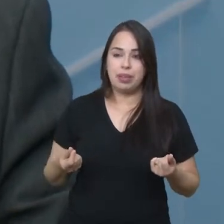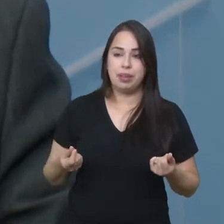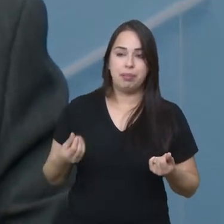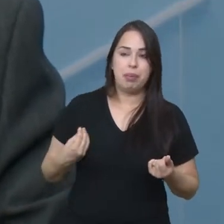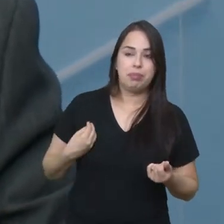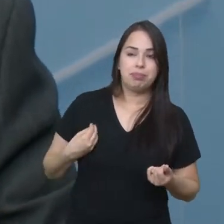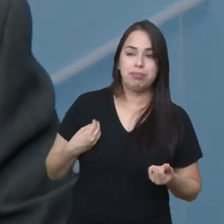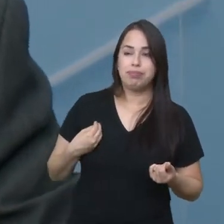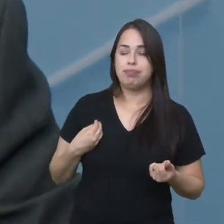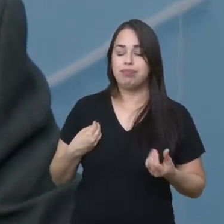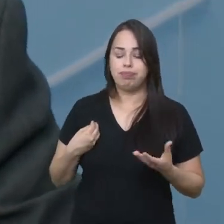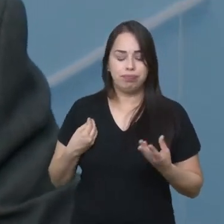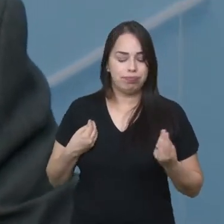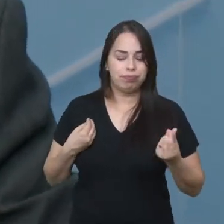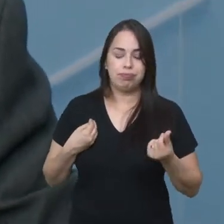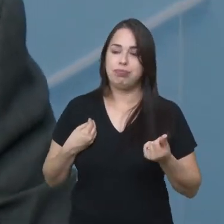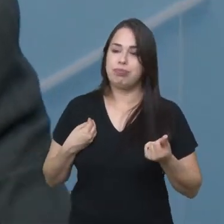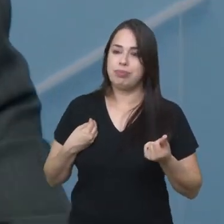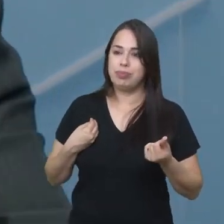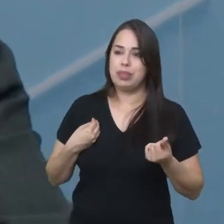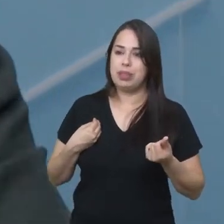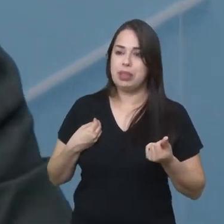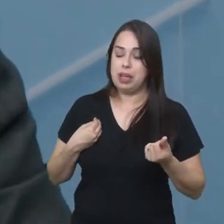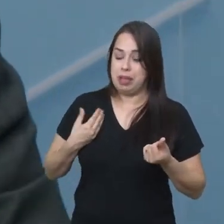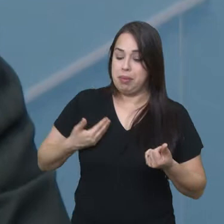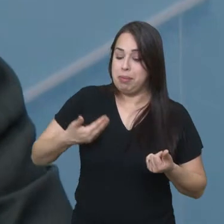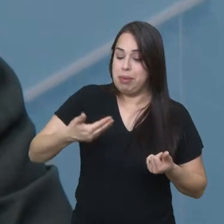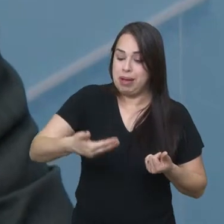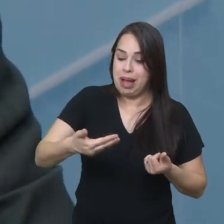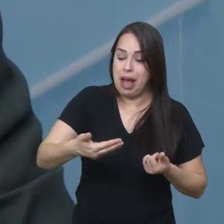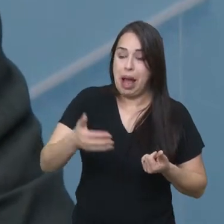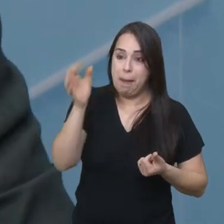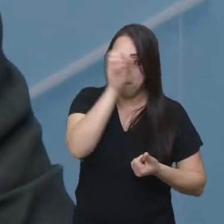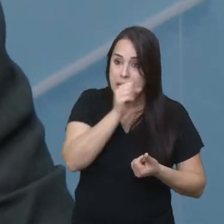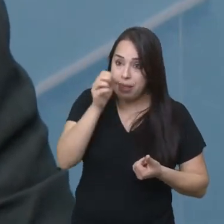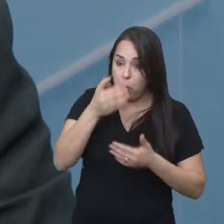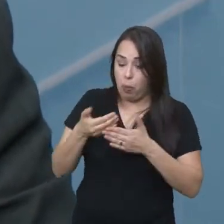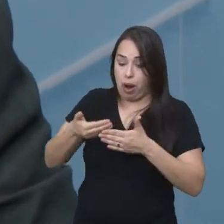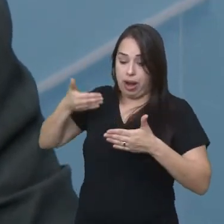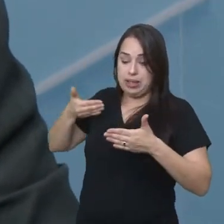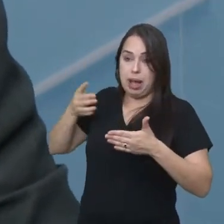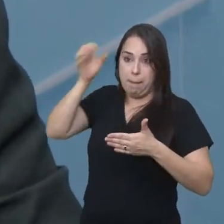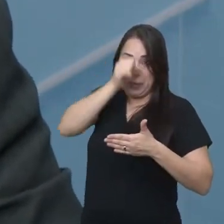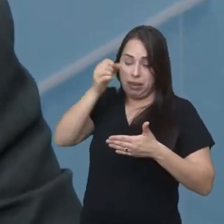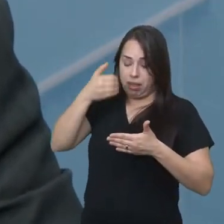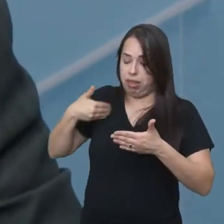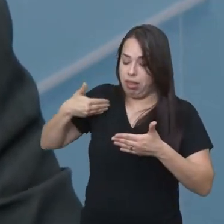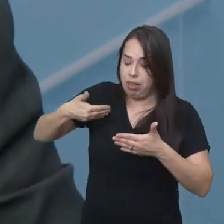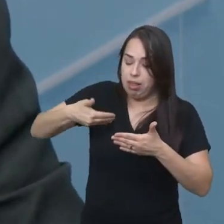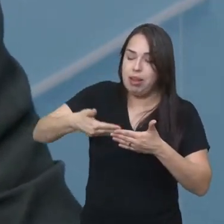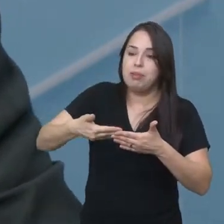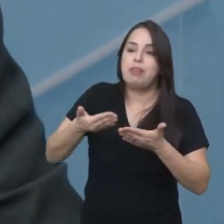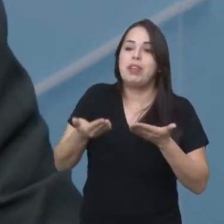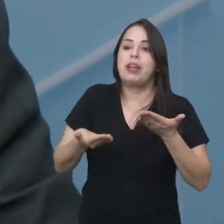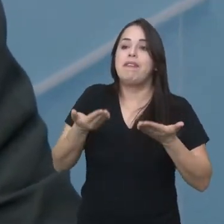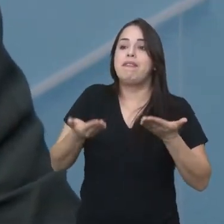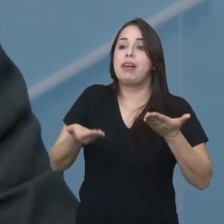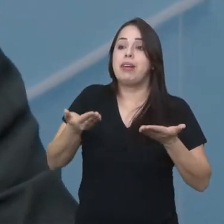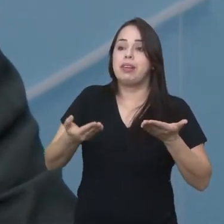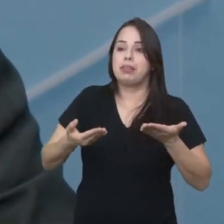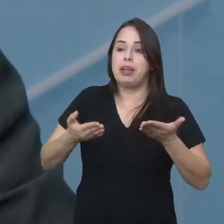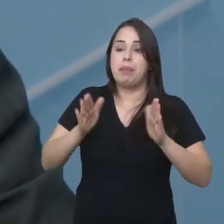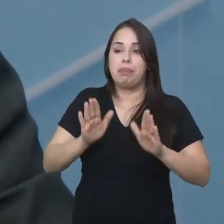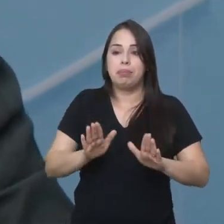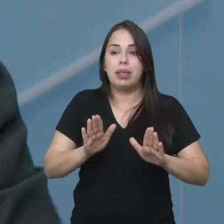uma vida bastante equilibrada daqui para frente. A gente precisa respeitar todos esses direitos. E a criança precisa